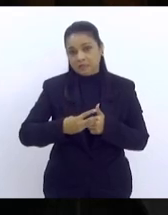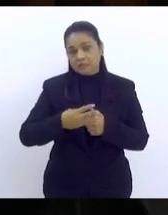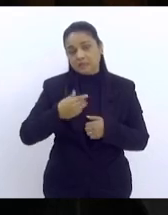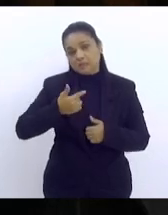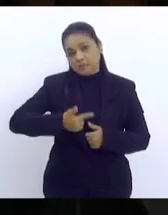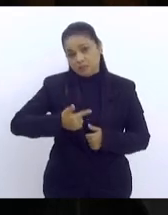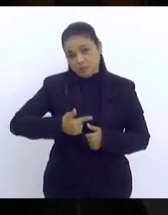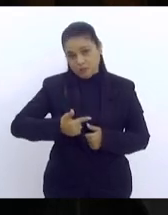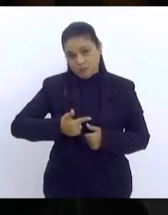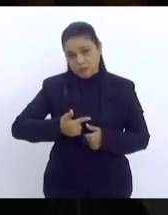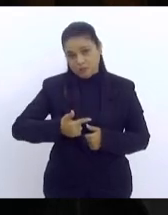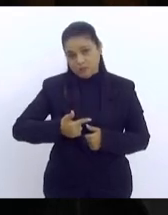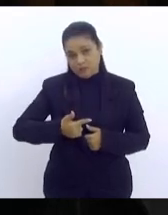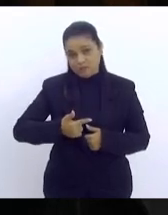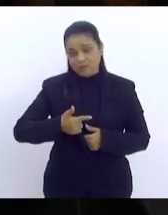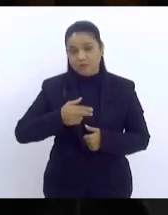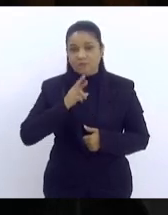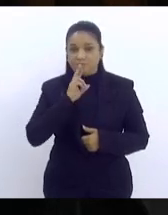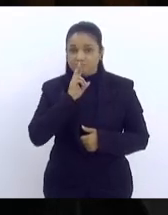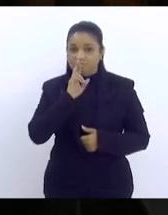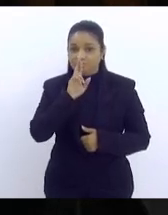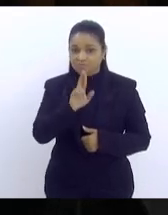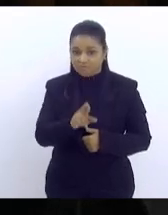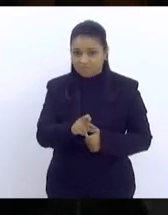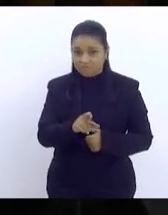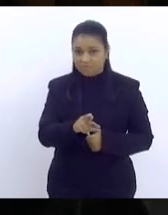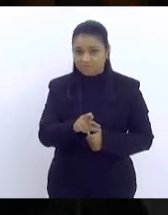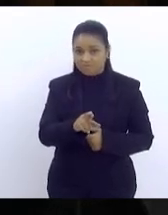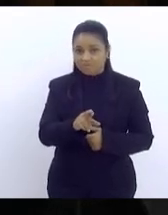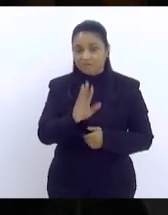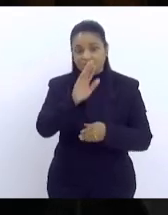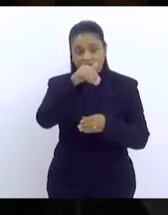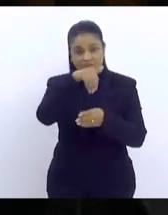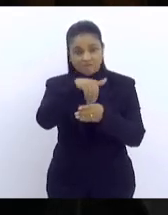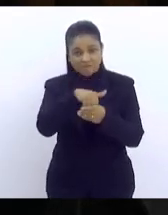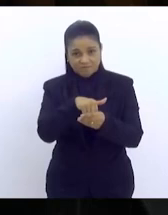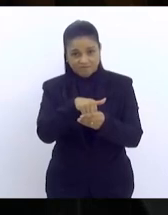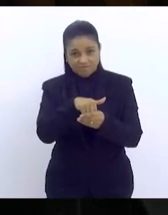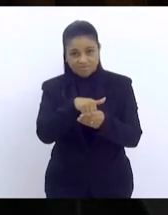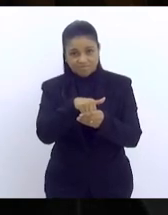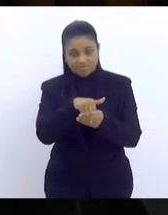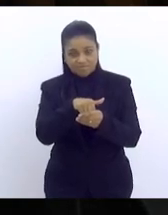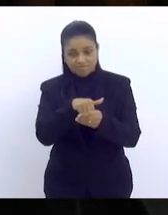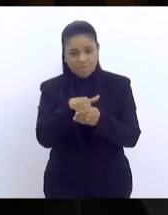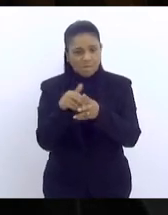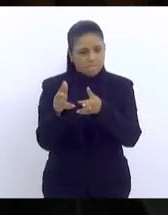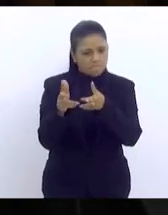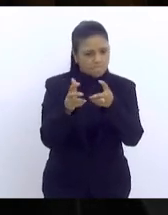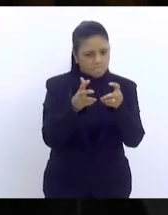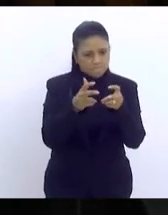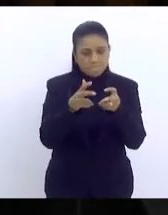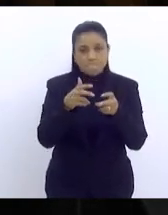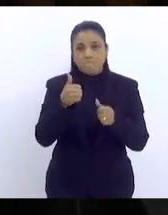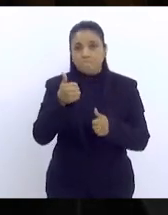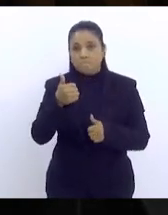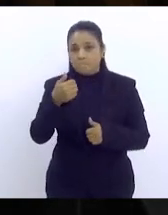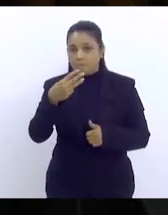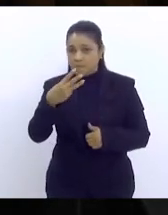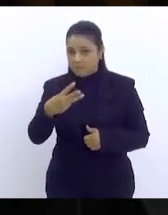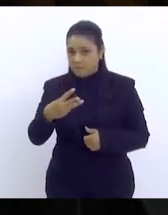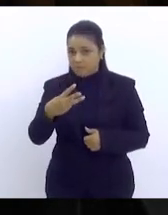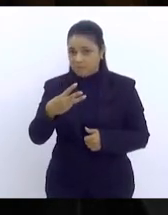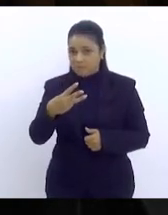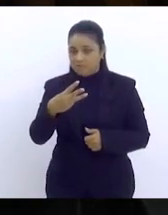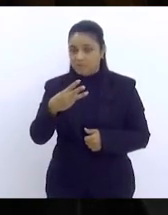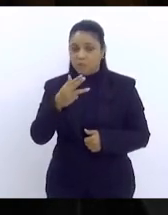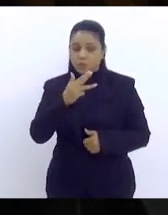e quem viu o resultado das eleições a verificar que o 13 o Lula ganhou